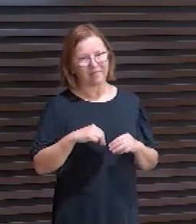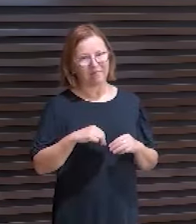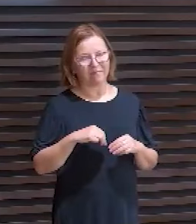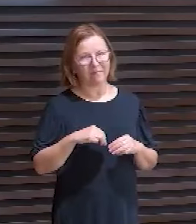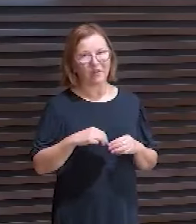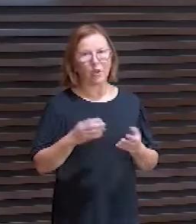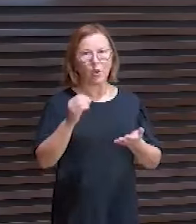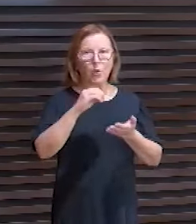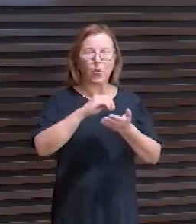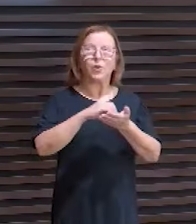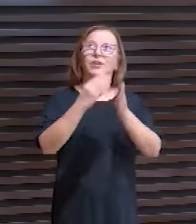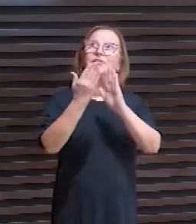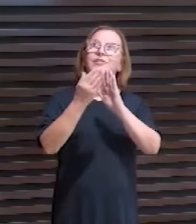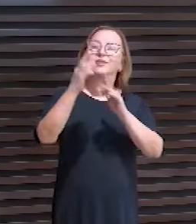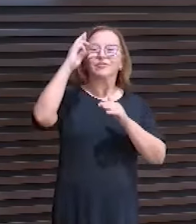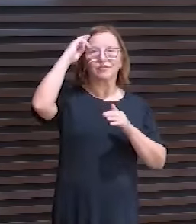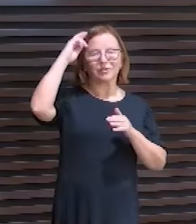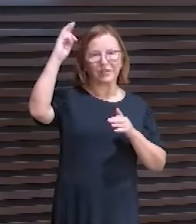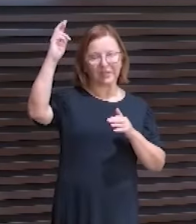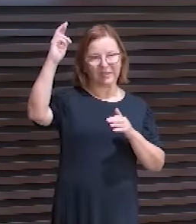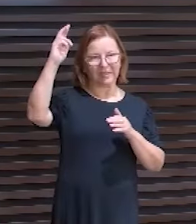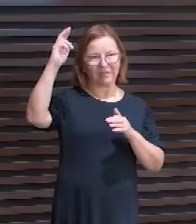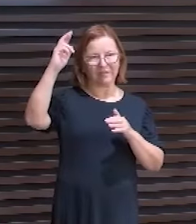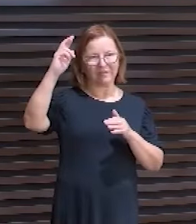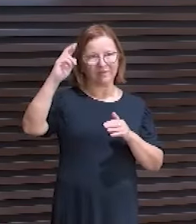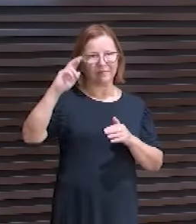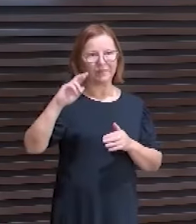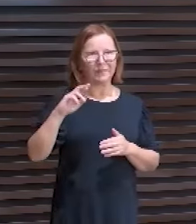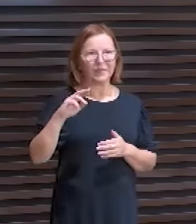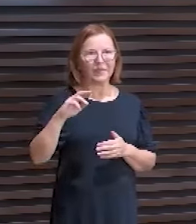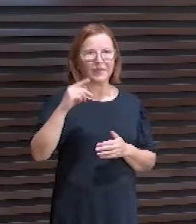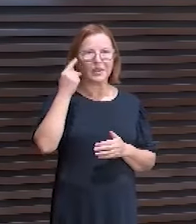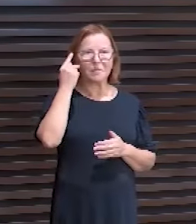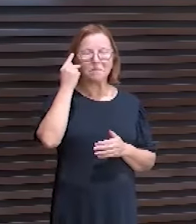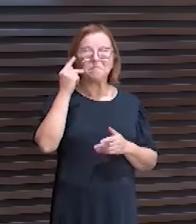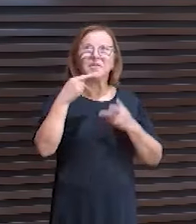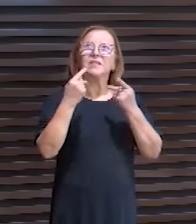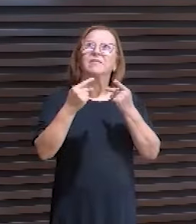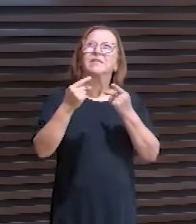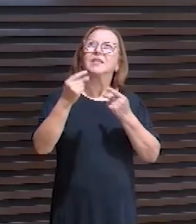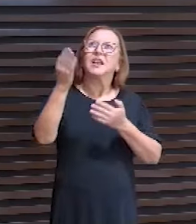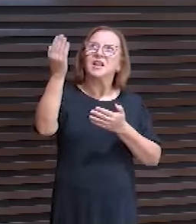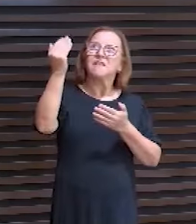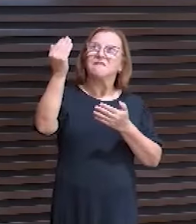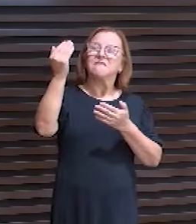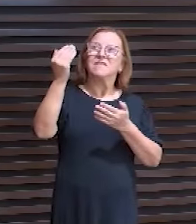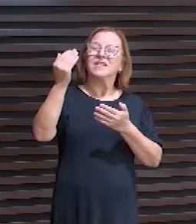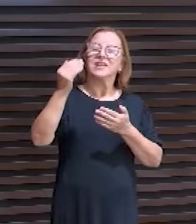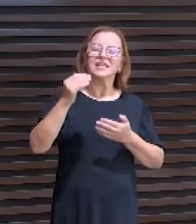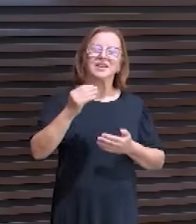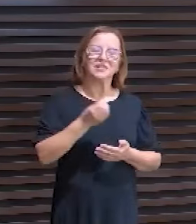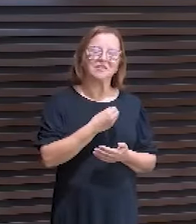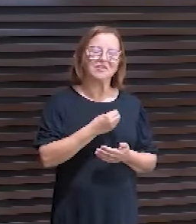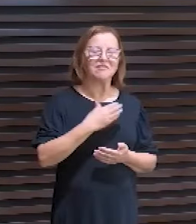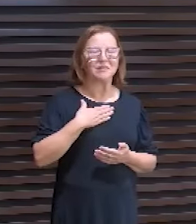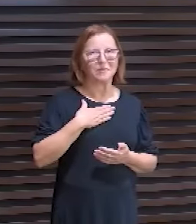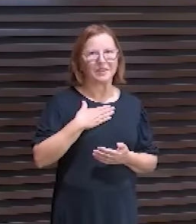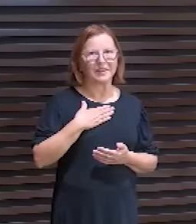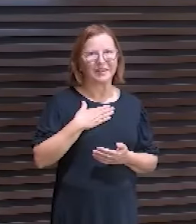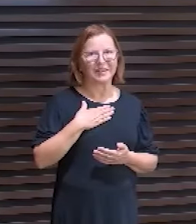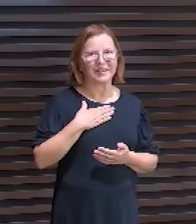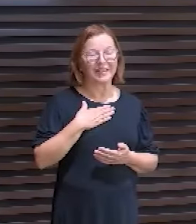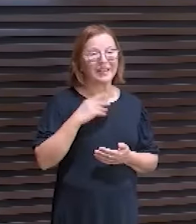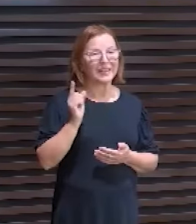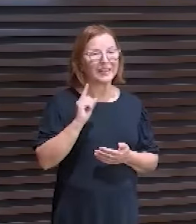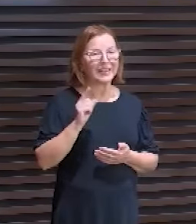você é no mundo para dizer vencer a sua vida em mim não mais eu mas